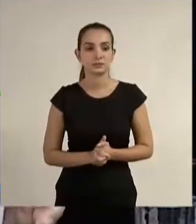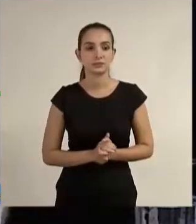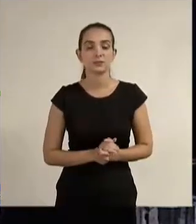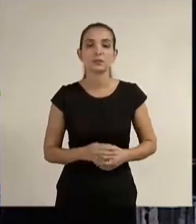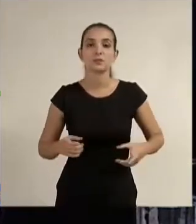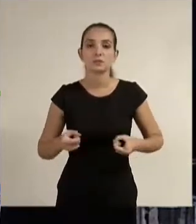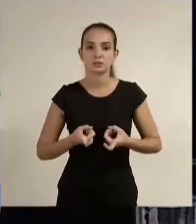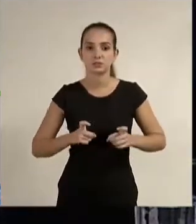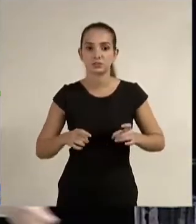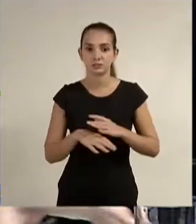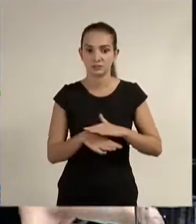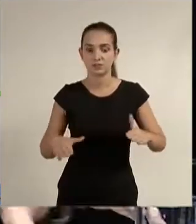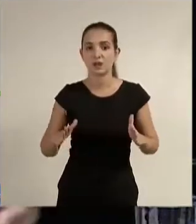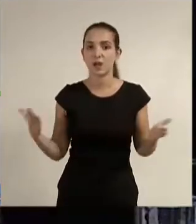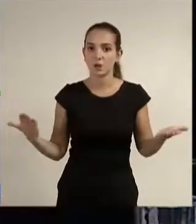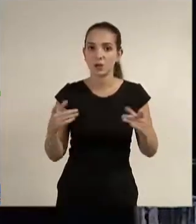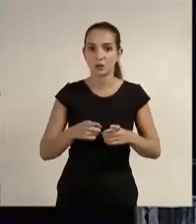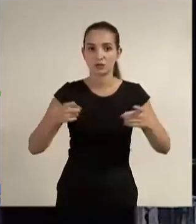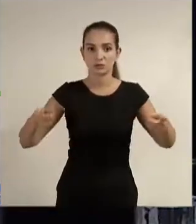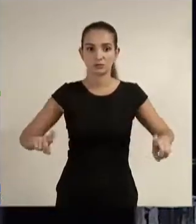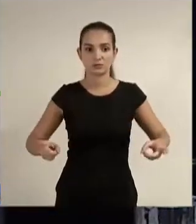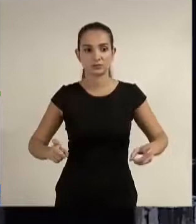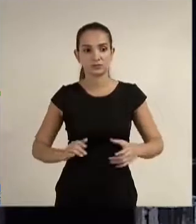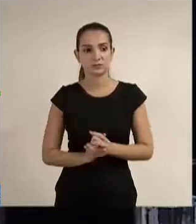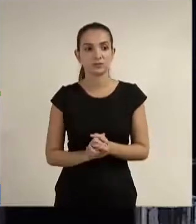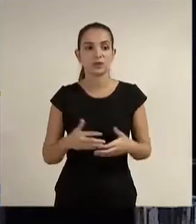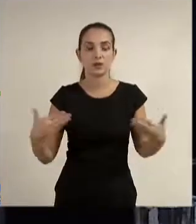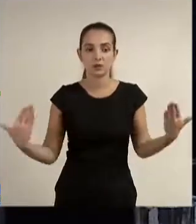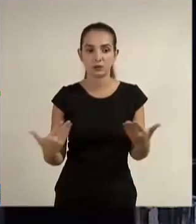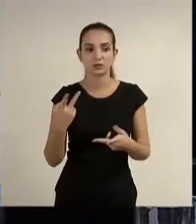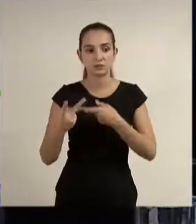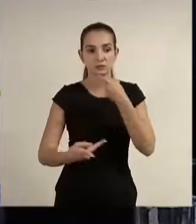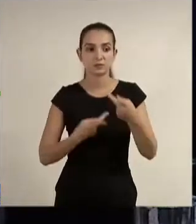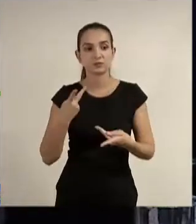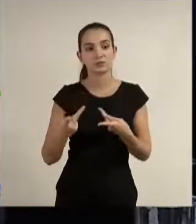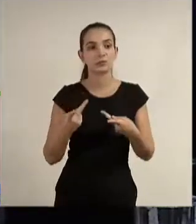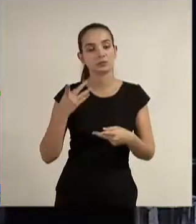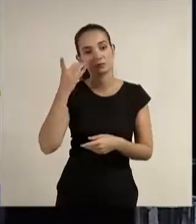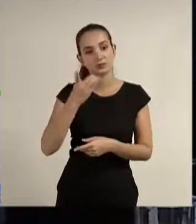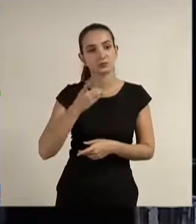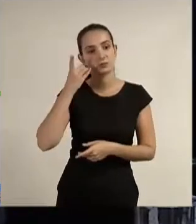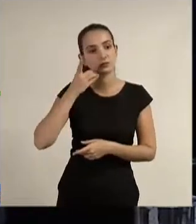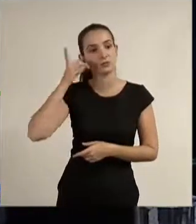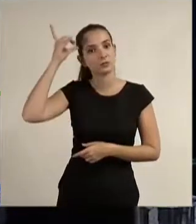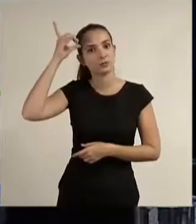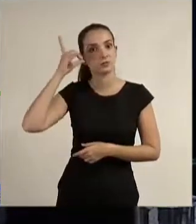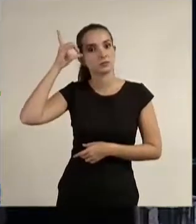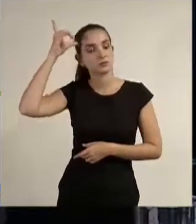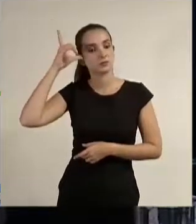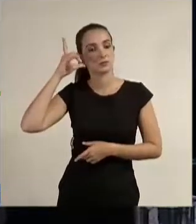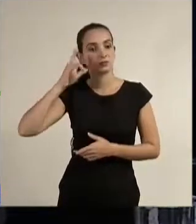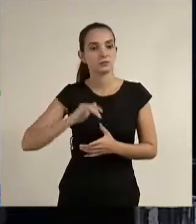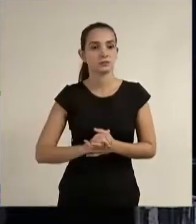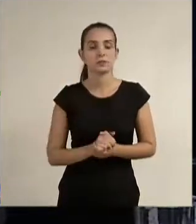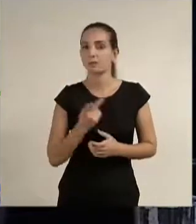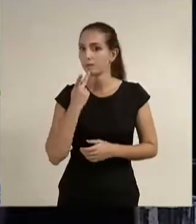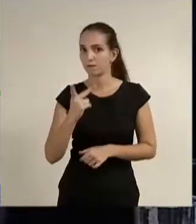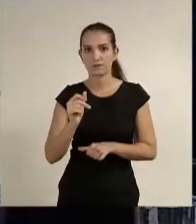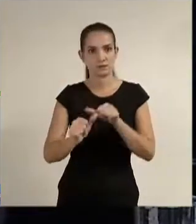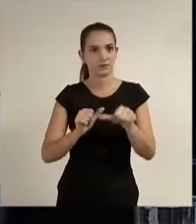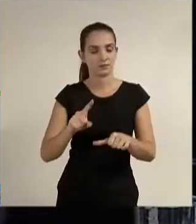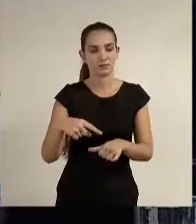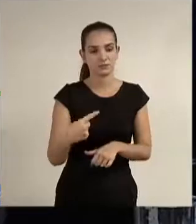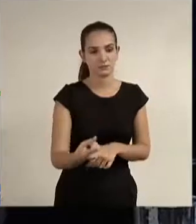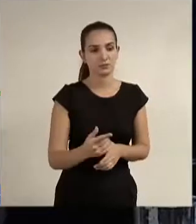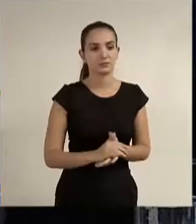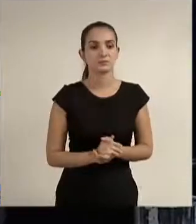Encerrado o pequeno expediente, ao grande expediente. Passemos ao grande expediente. Com a palavra, o ilustre deputado Lídio Lopes. Transfere